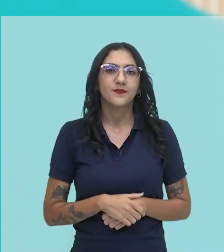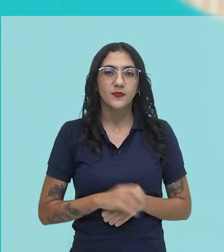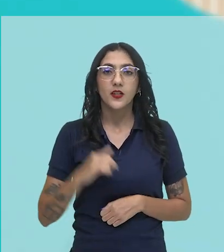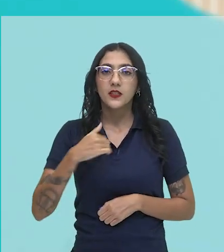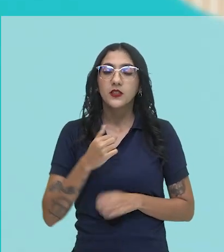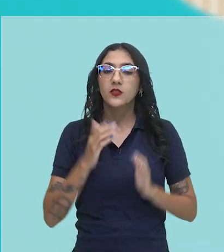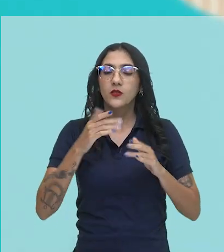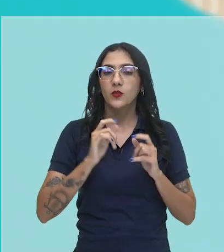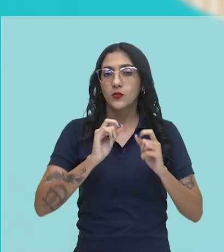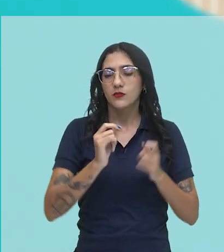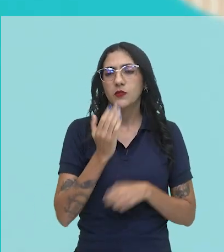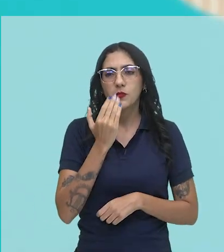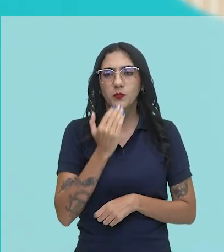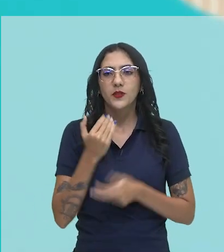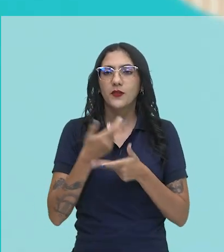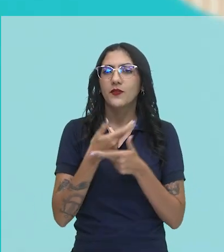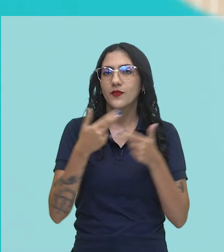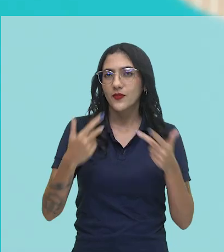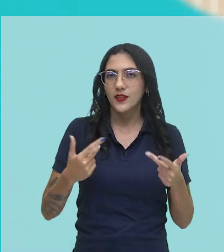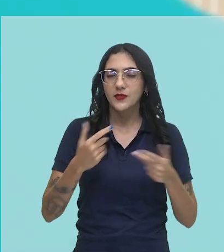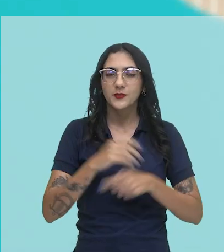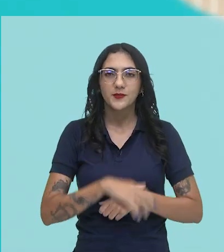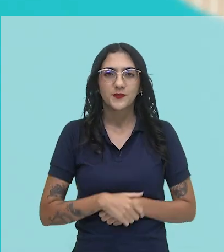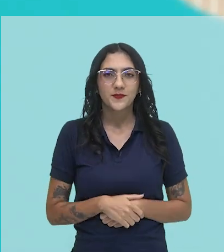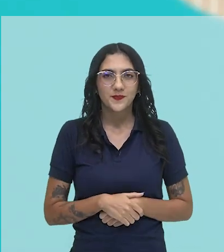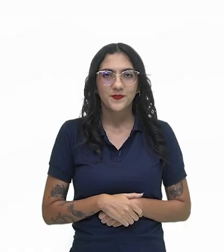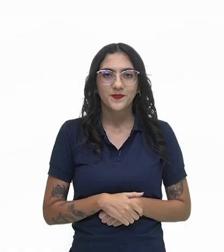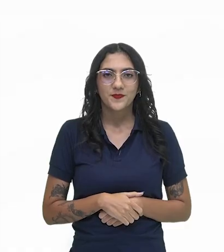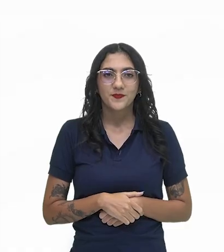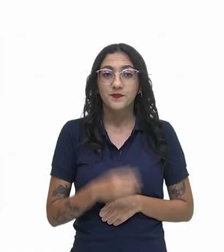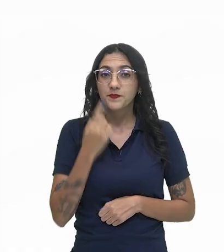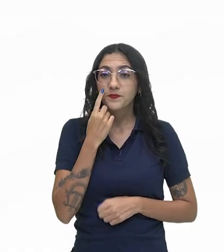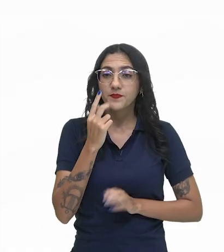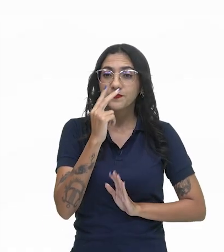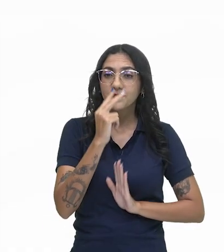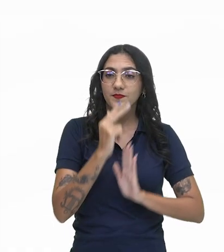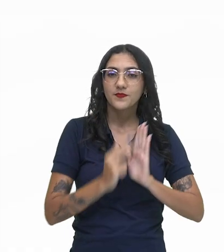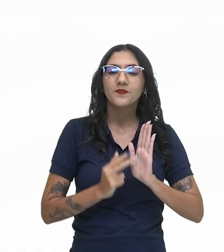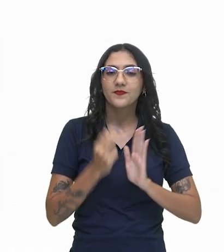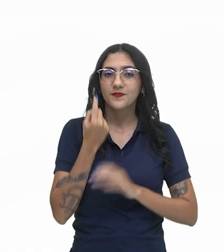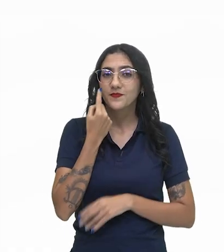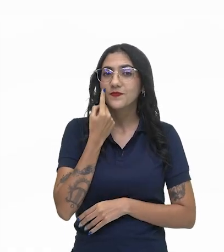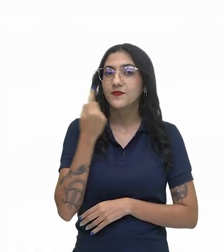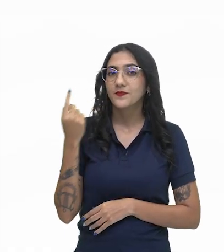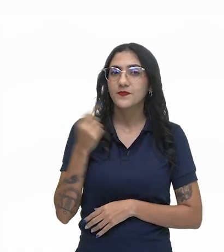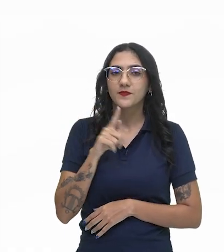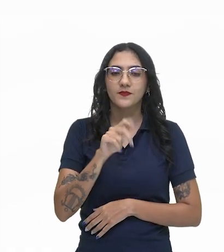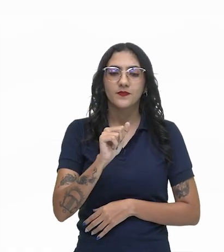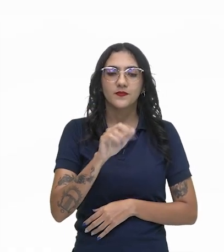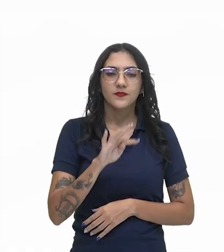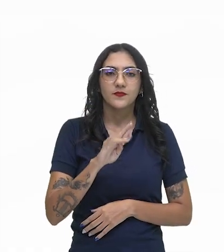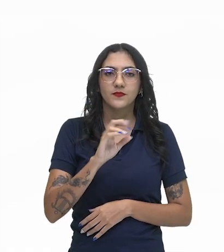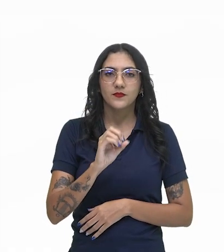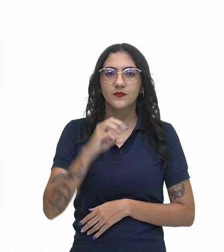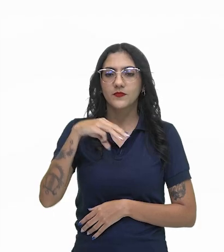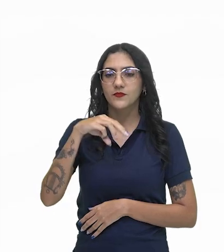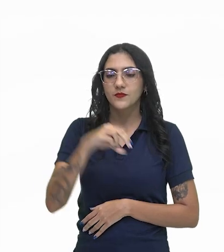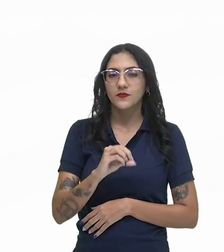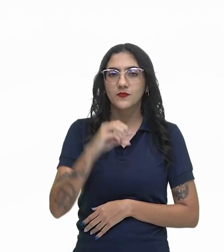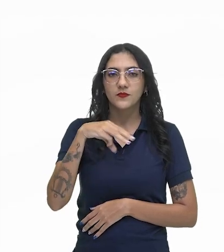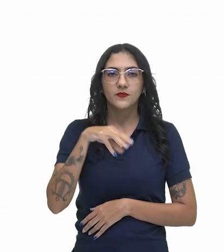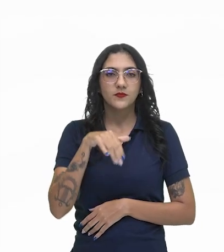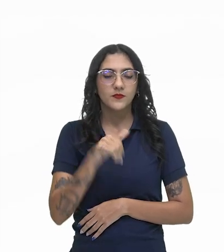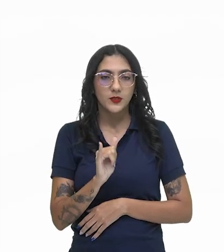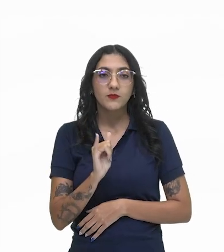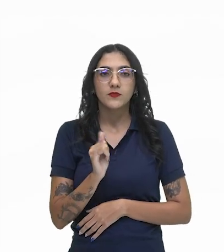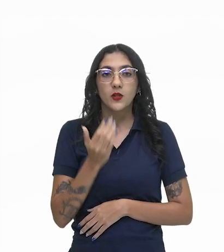nossa gastronomia. É isso aí. Vamos lá para o texto. O texto é Gastronomy. Olha só, está falando